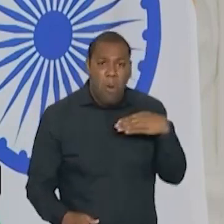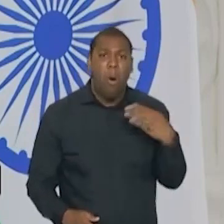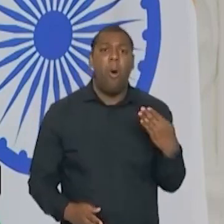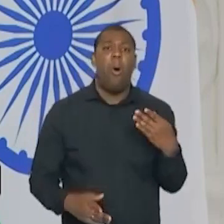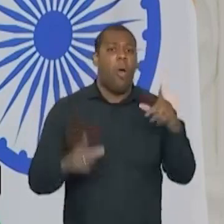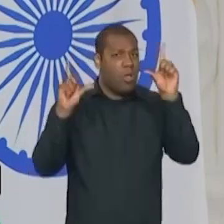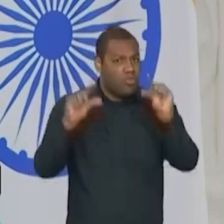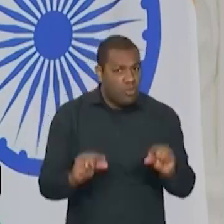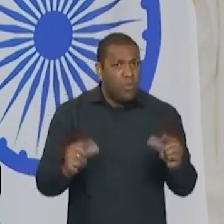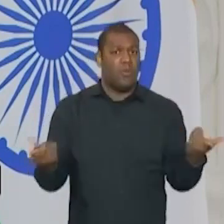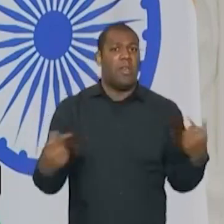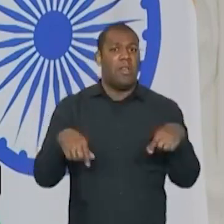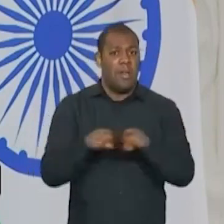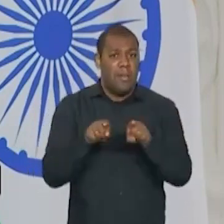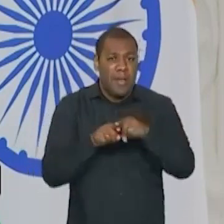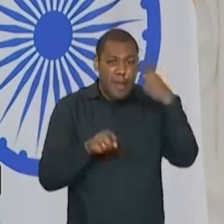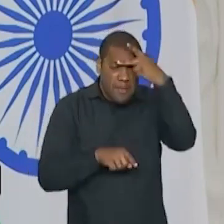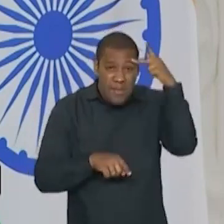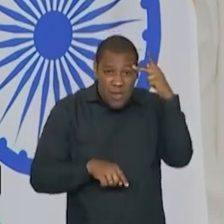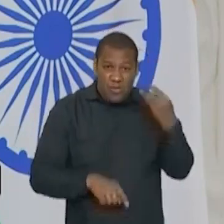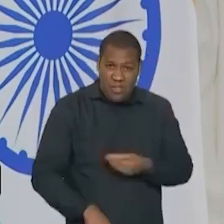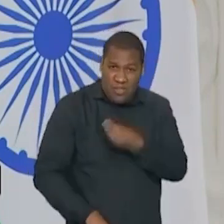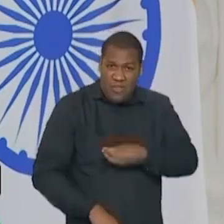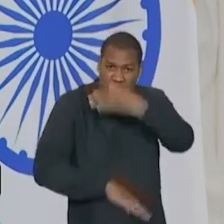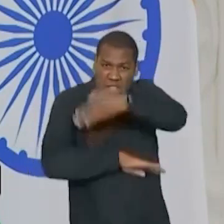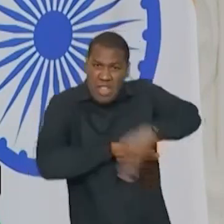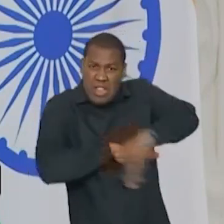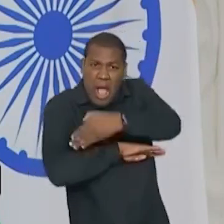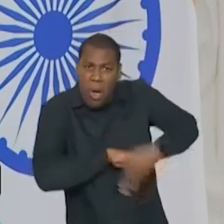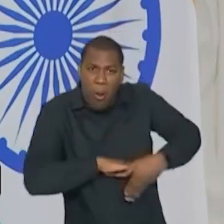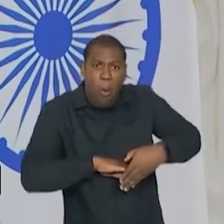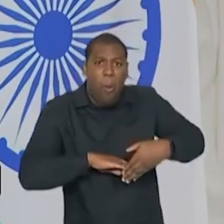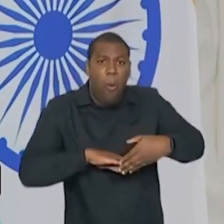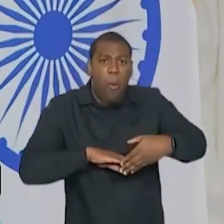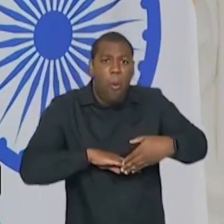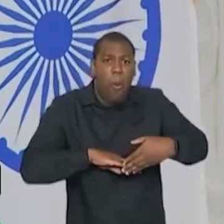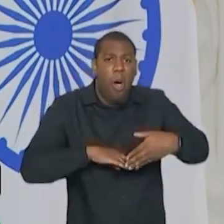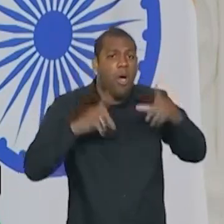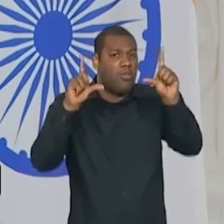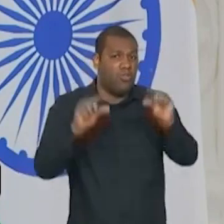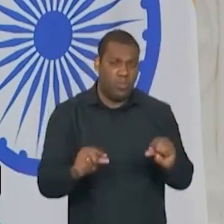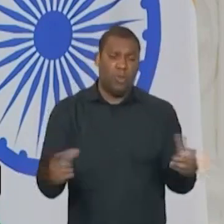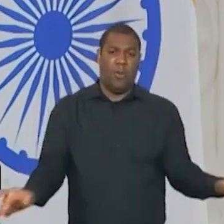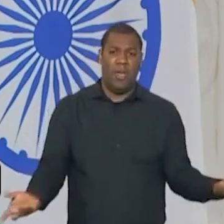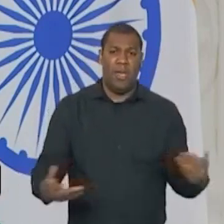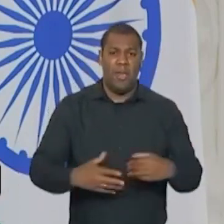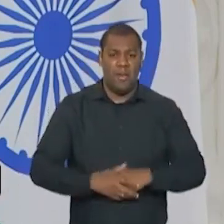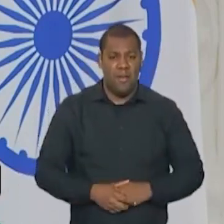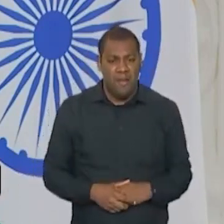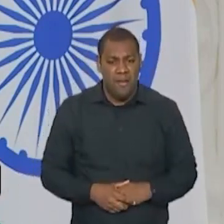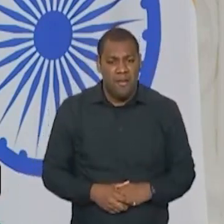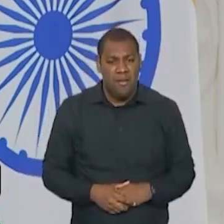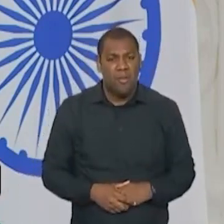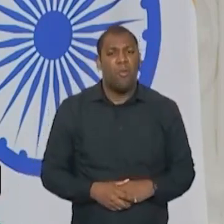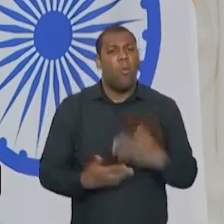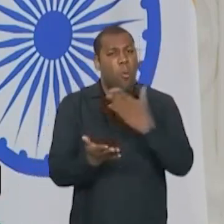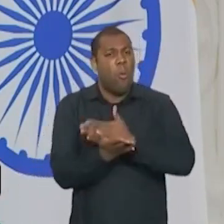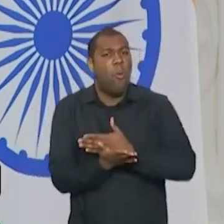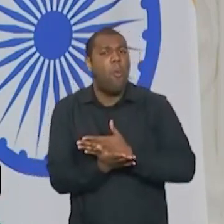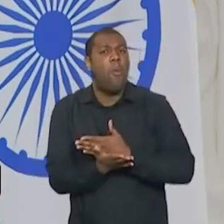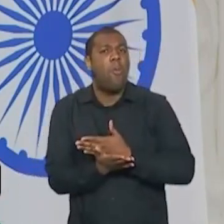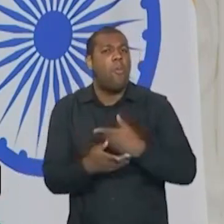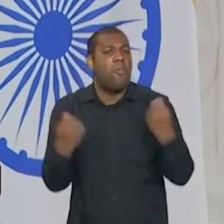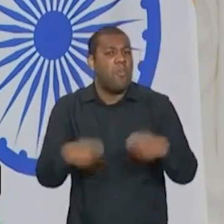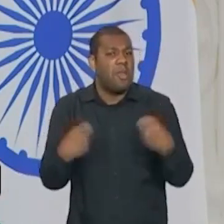analfabetismo, menos gente morando na rua. É simples de compreender isso. Na hora que você começa a fazer com